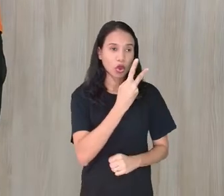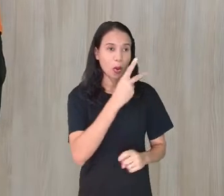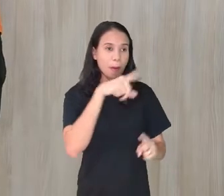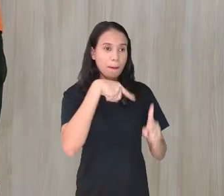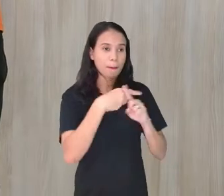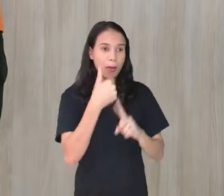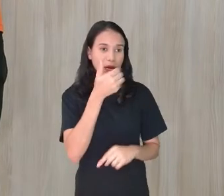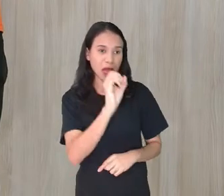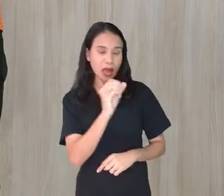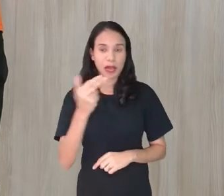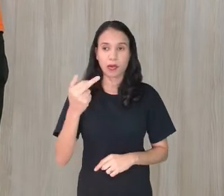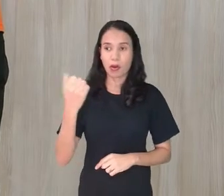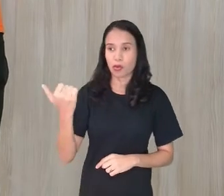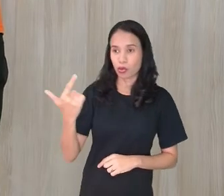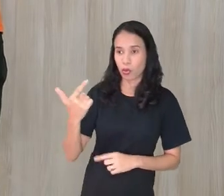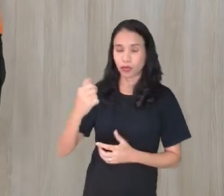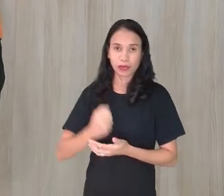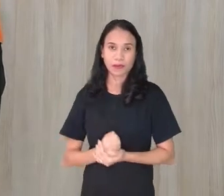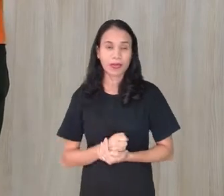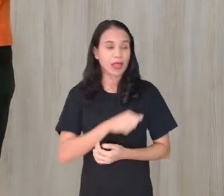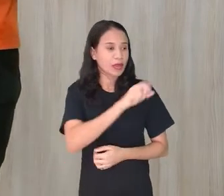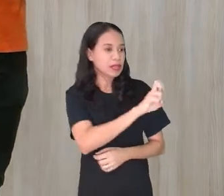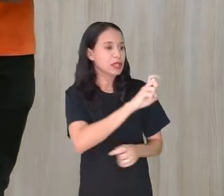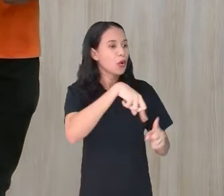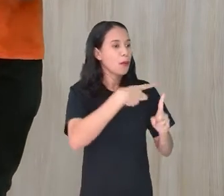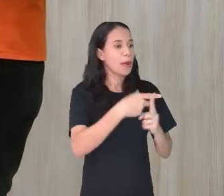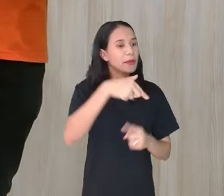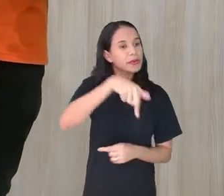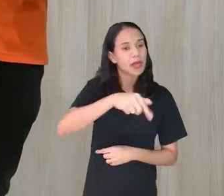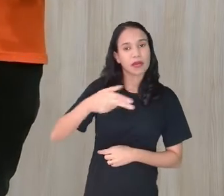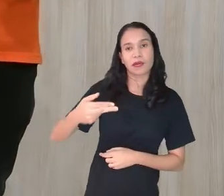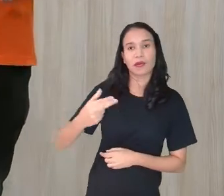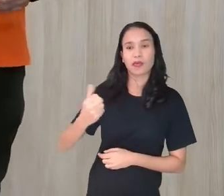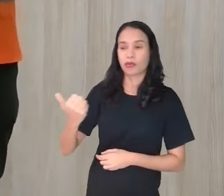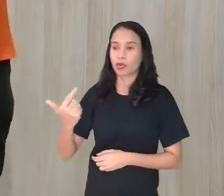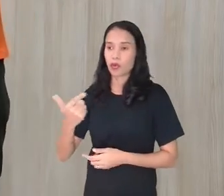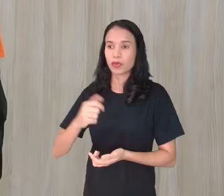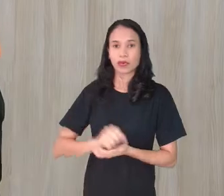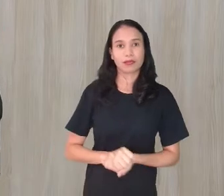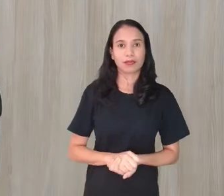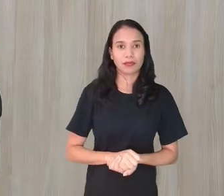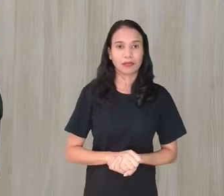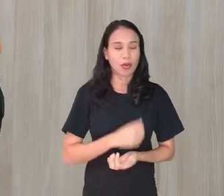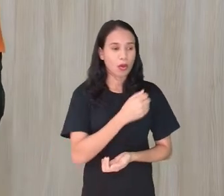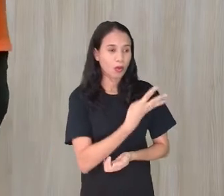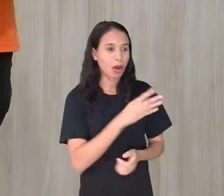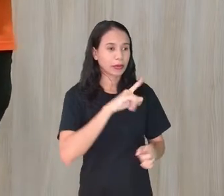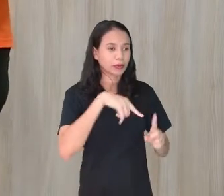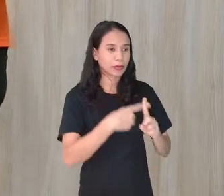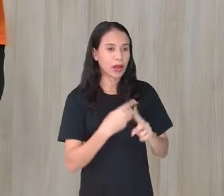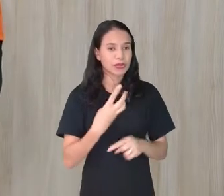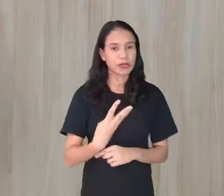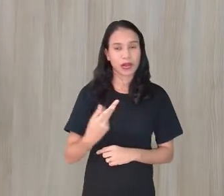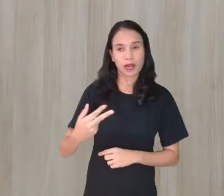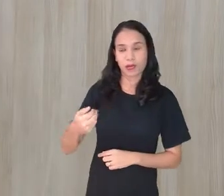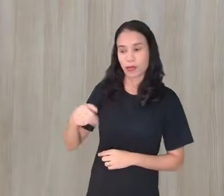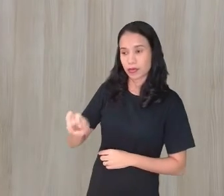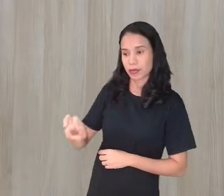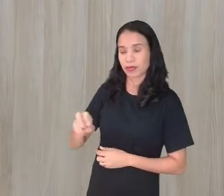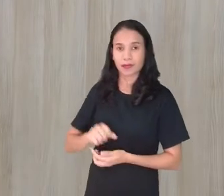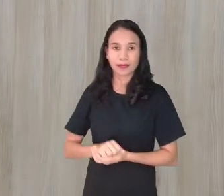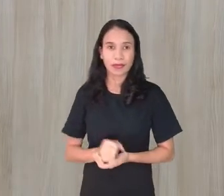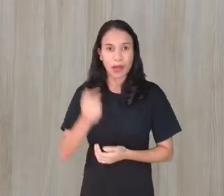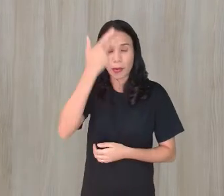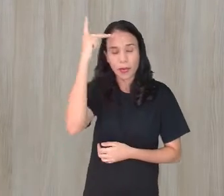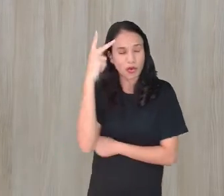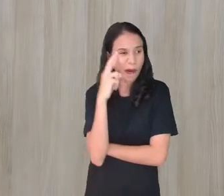10 igual a 12, 5 mais 7 igual a 12, 4 mais 3 igual a 5,